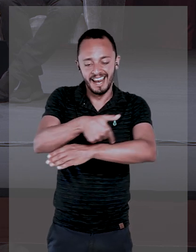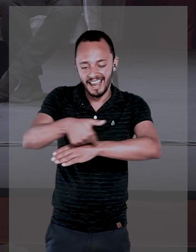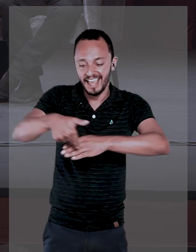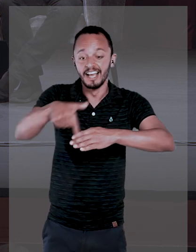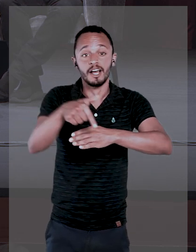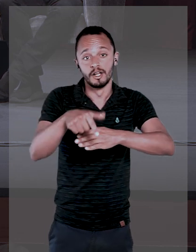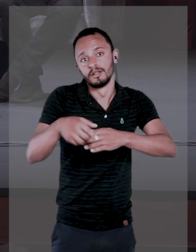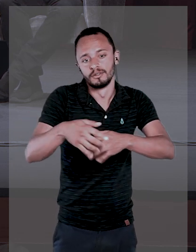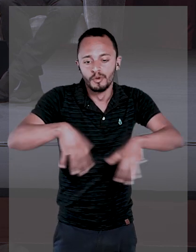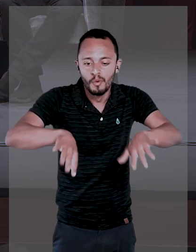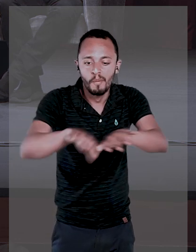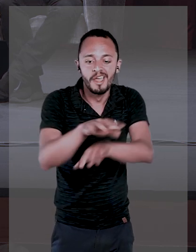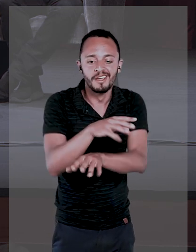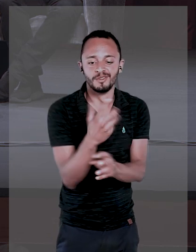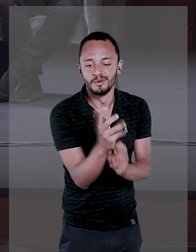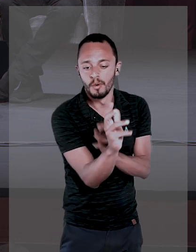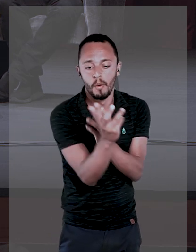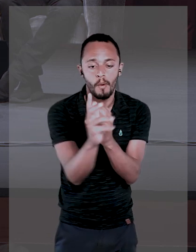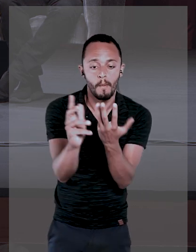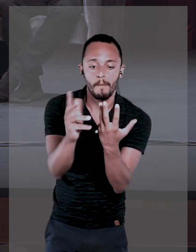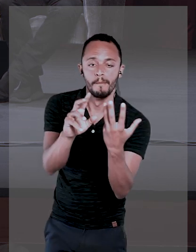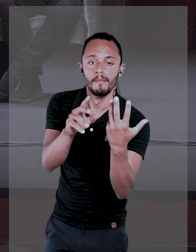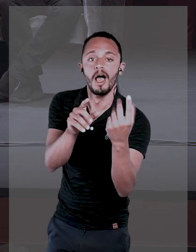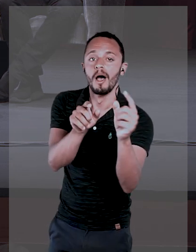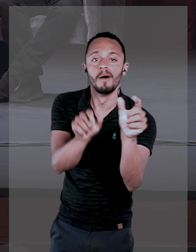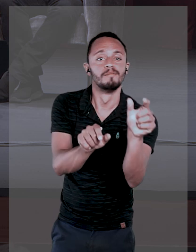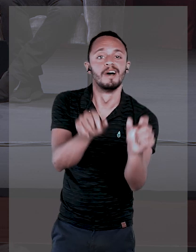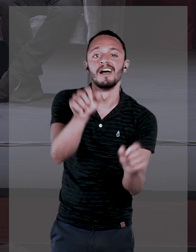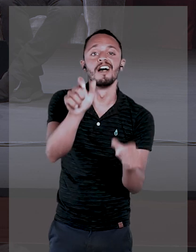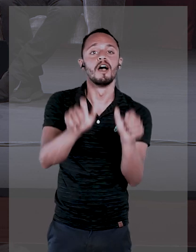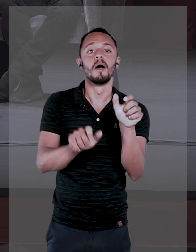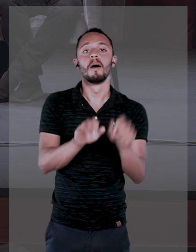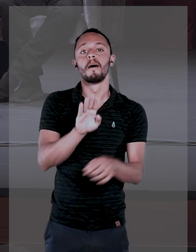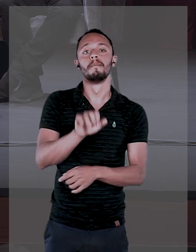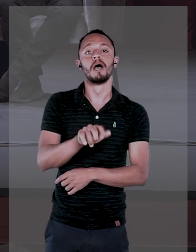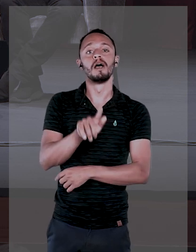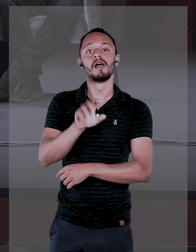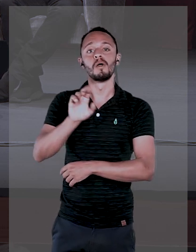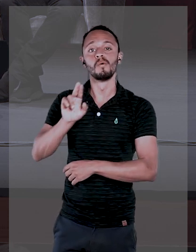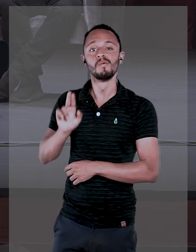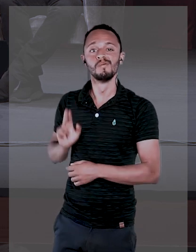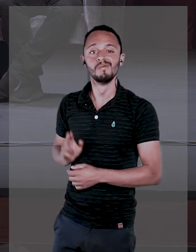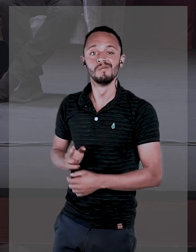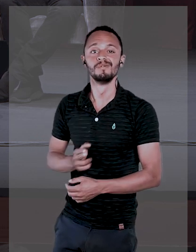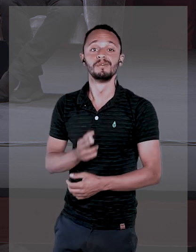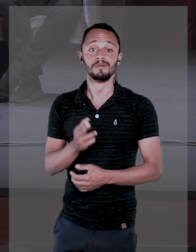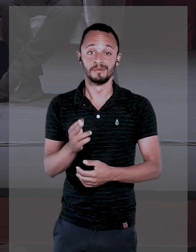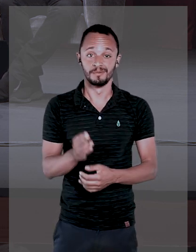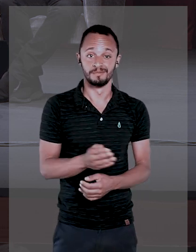fogo chamusca, se busca lembrança no meio dos bambus.